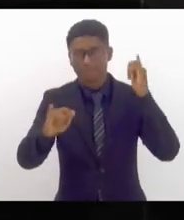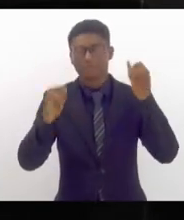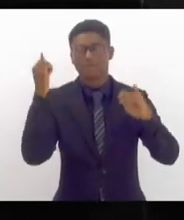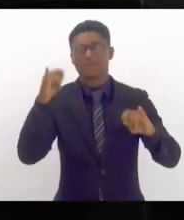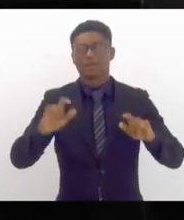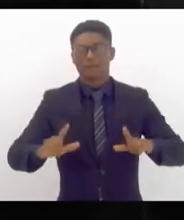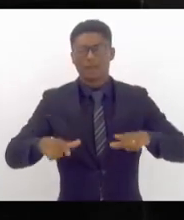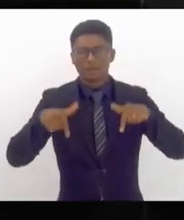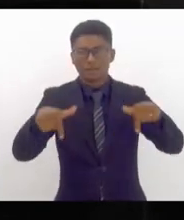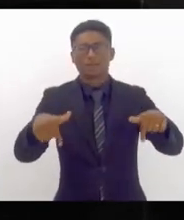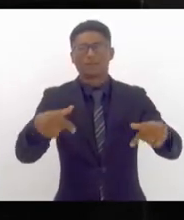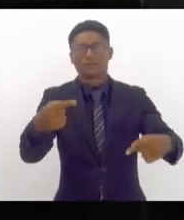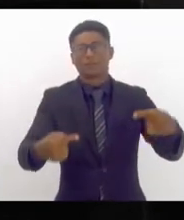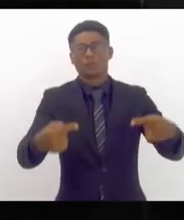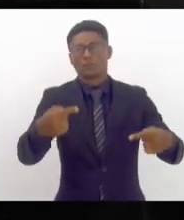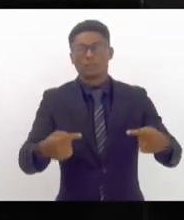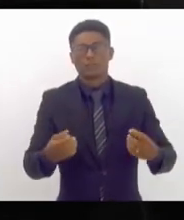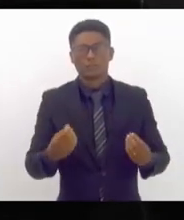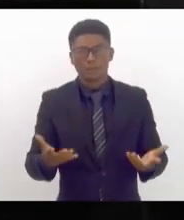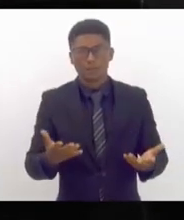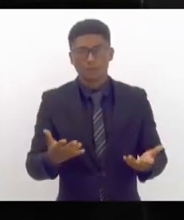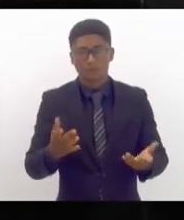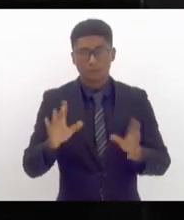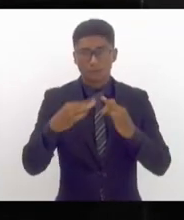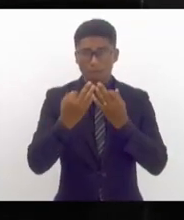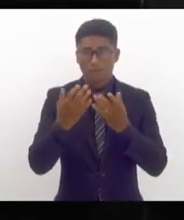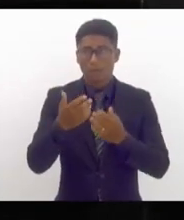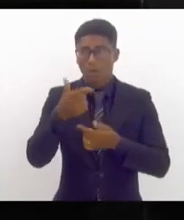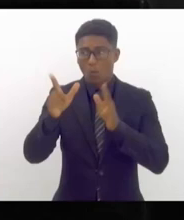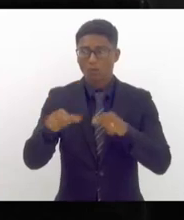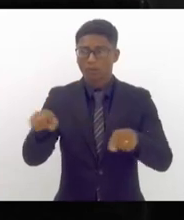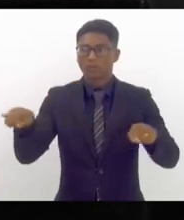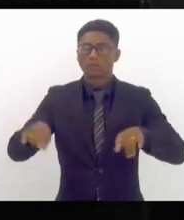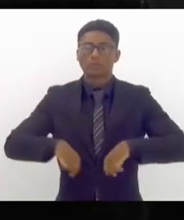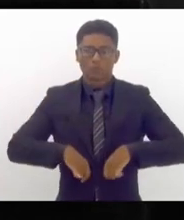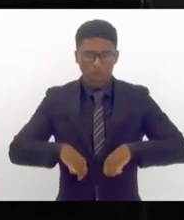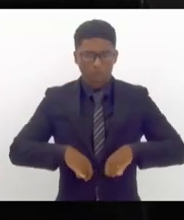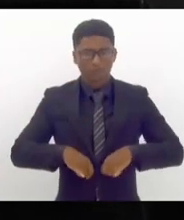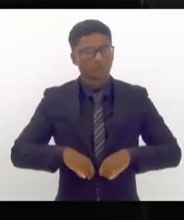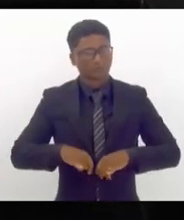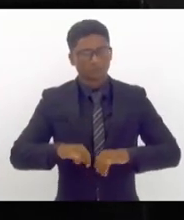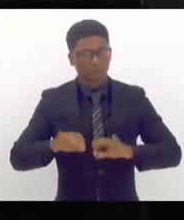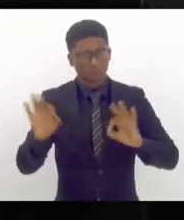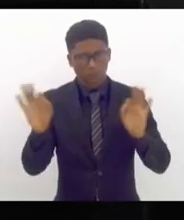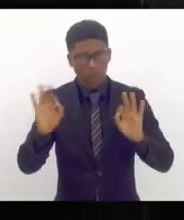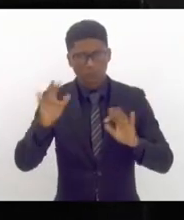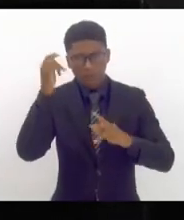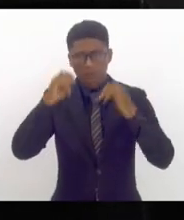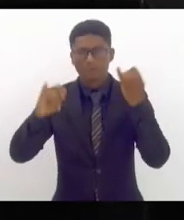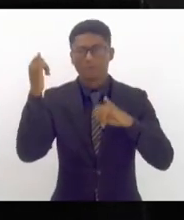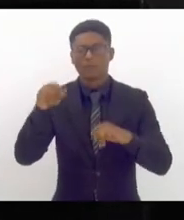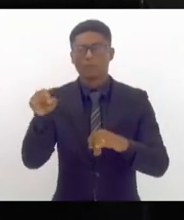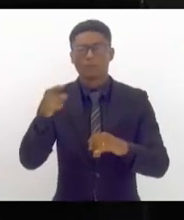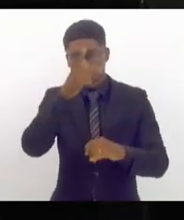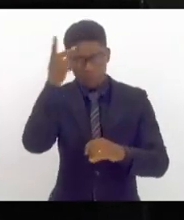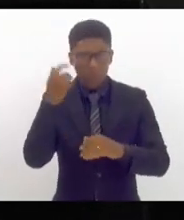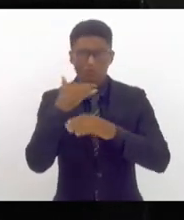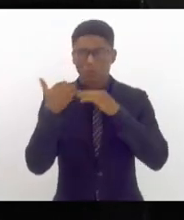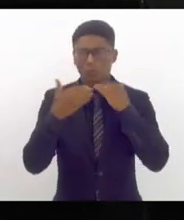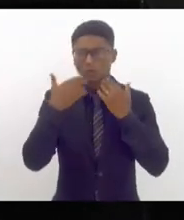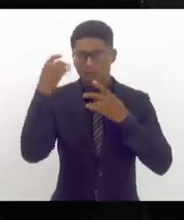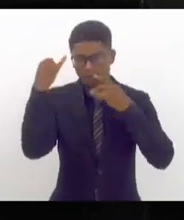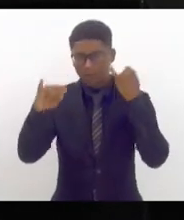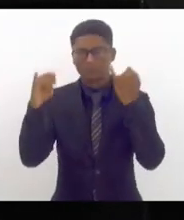ações políticas para que outras famílias não venham sofrer a perda dos seus entes queridos diante